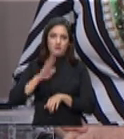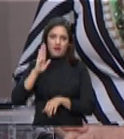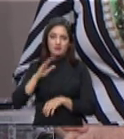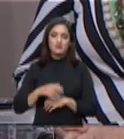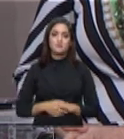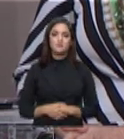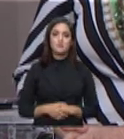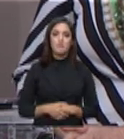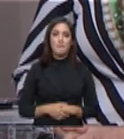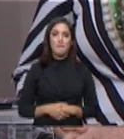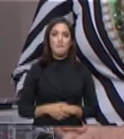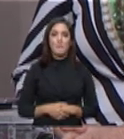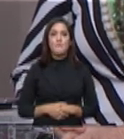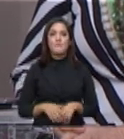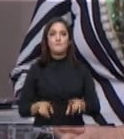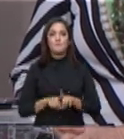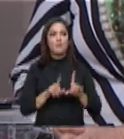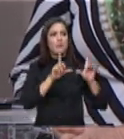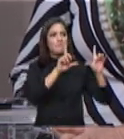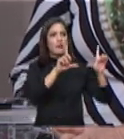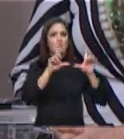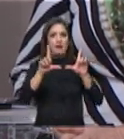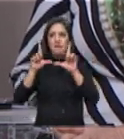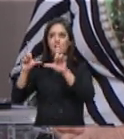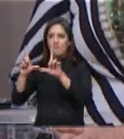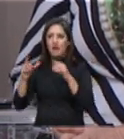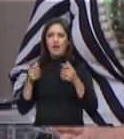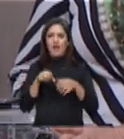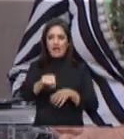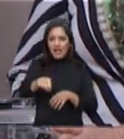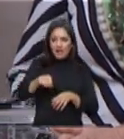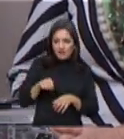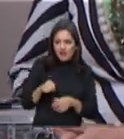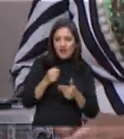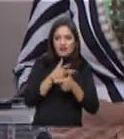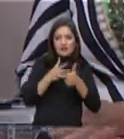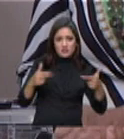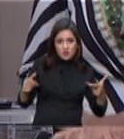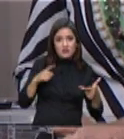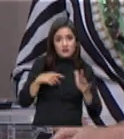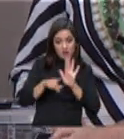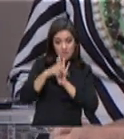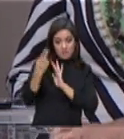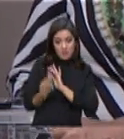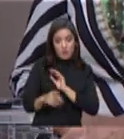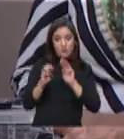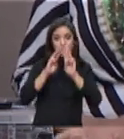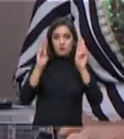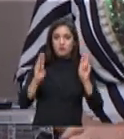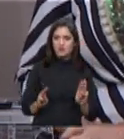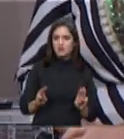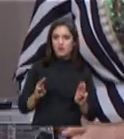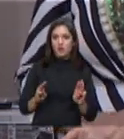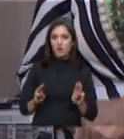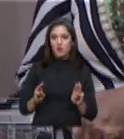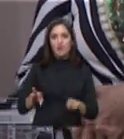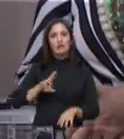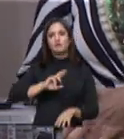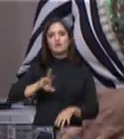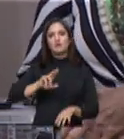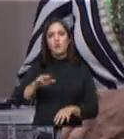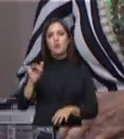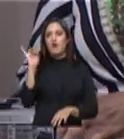Os painéis, vitrines, prateleiras e gavetões que compõem o acervo deste museu não são apenas